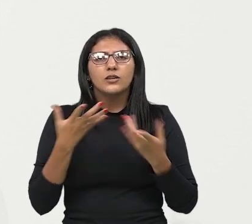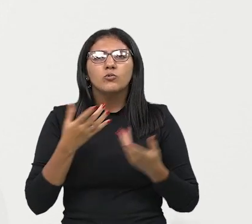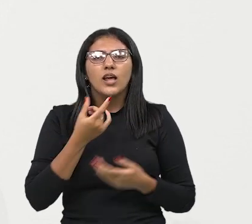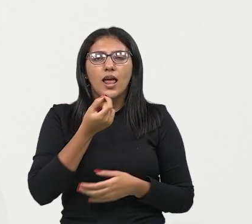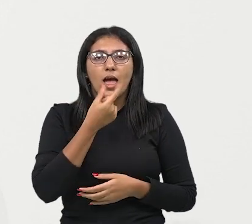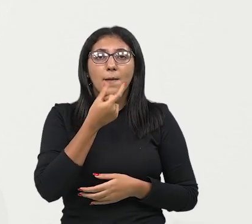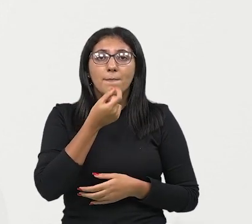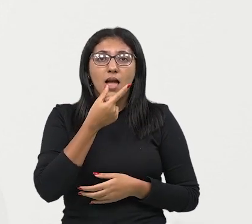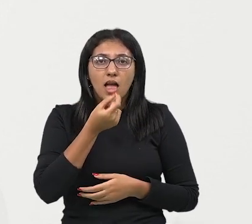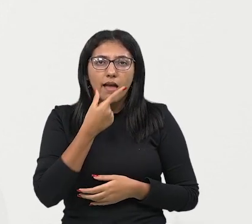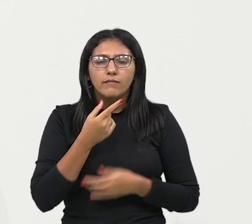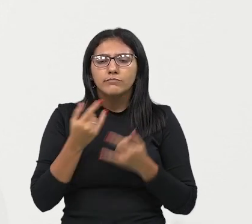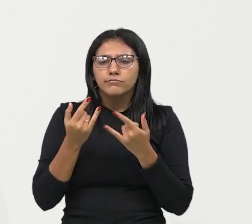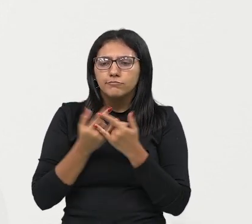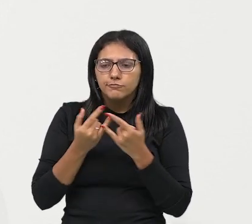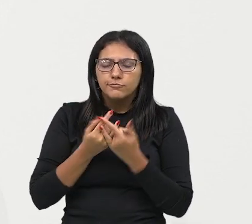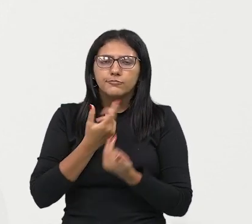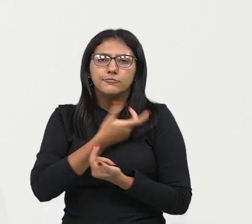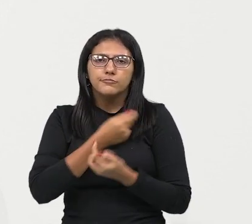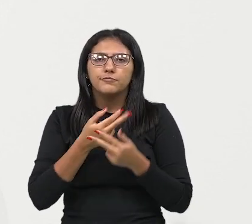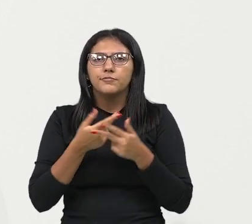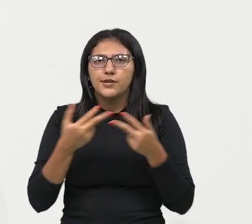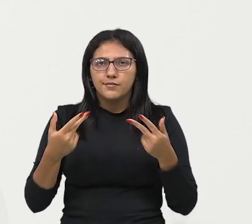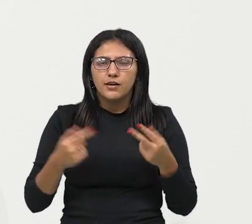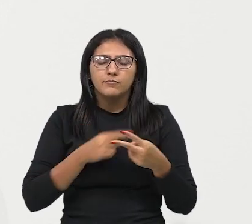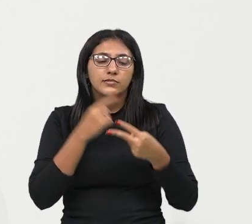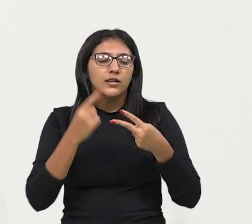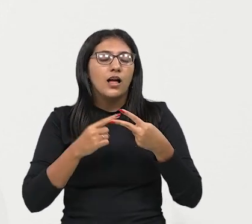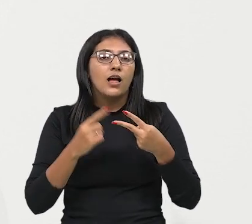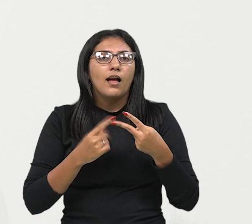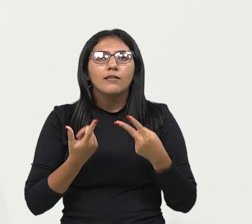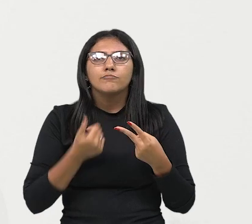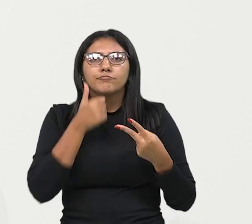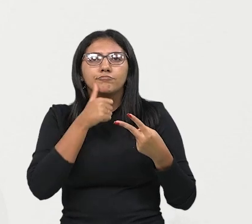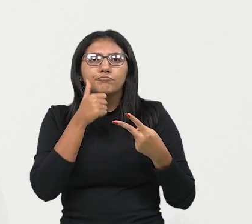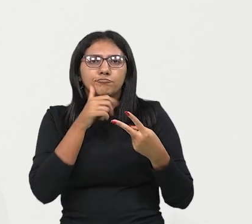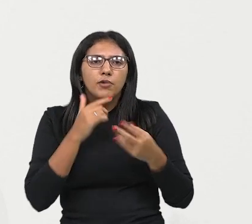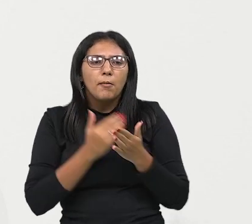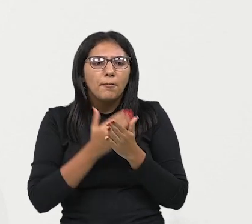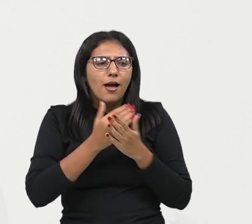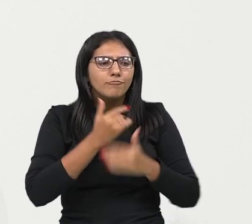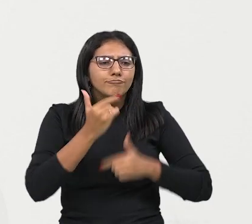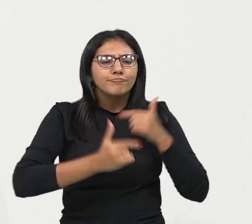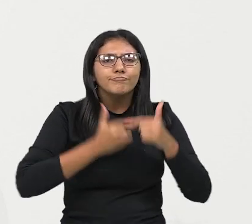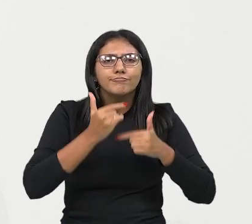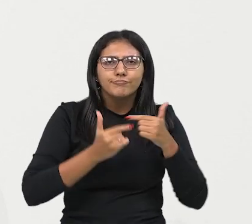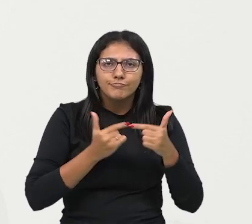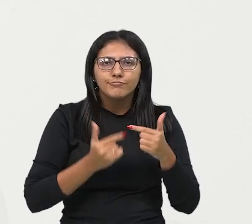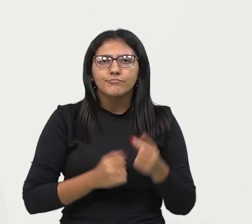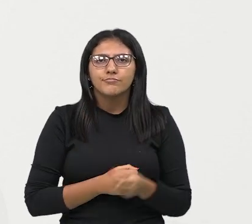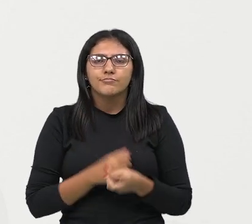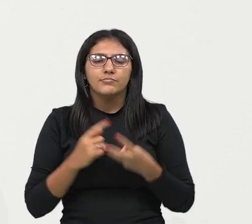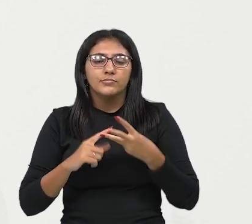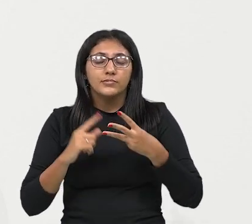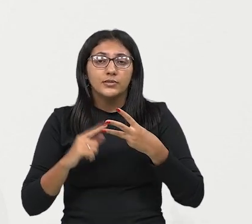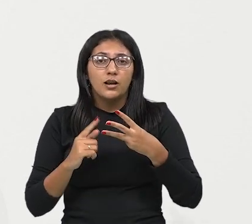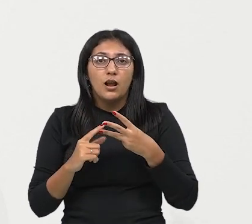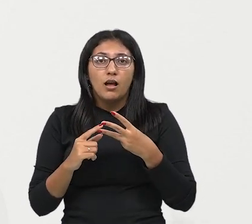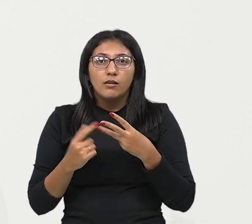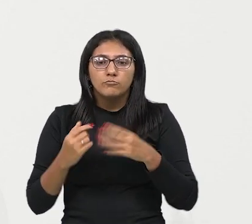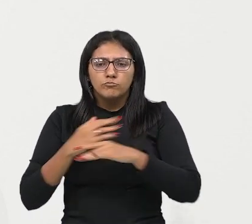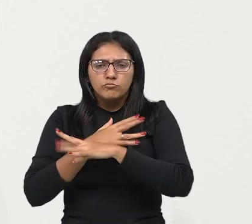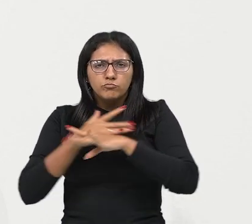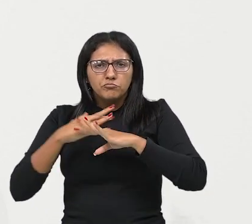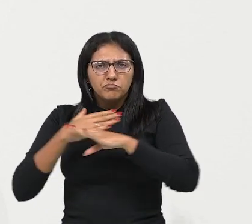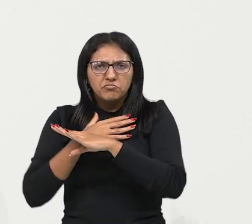anticonceptivos, né? Também vamos ter a participação das mulheres no mercado de trabalho, vai ocorrer o crescimento da